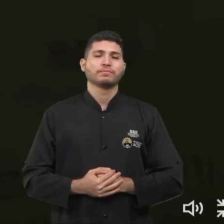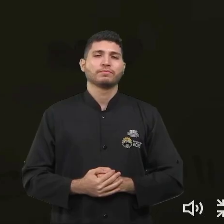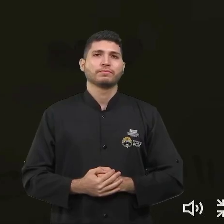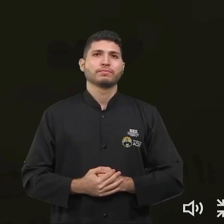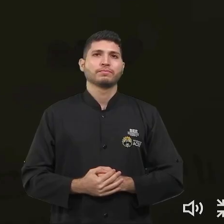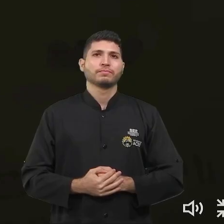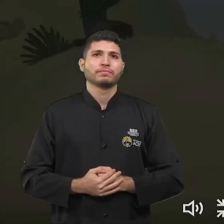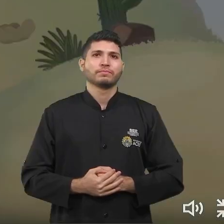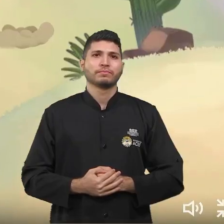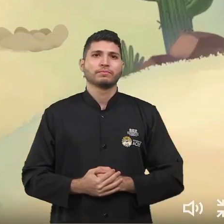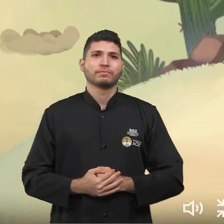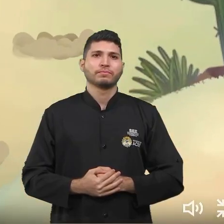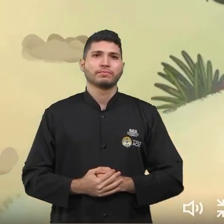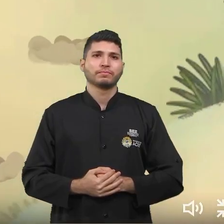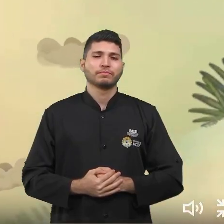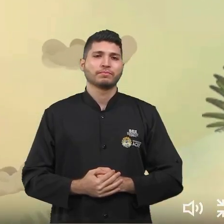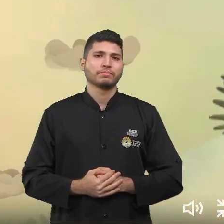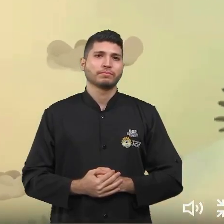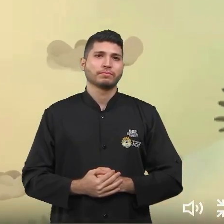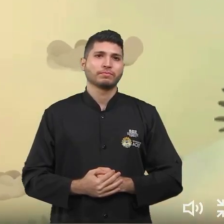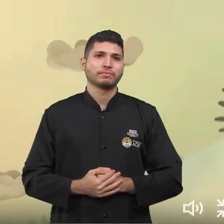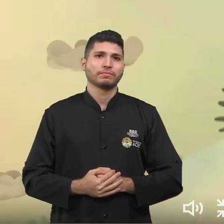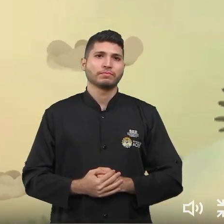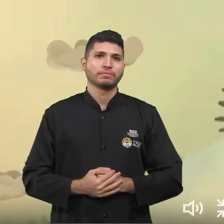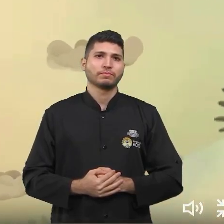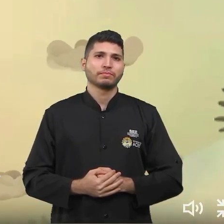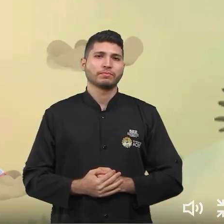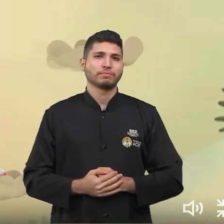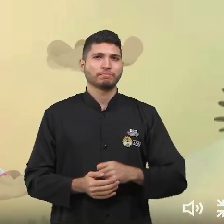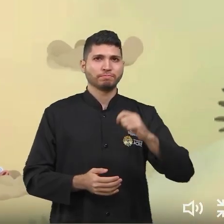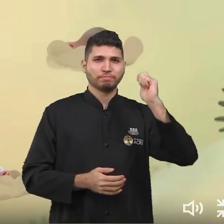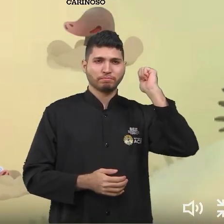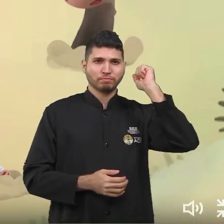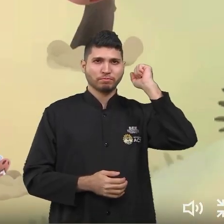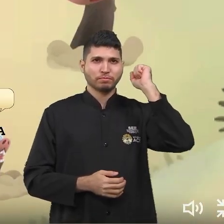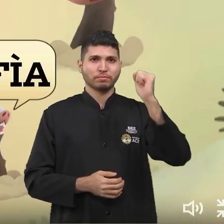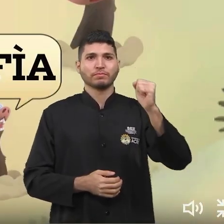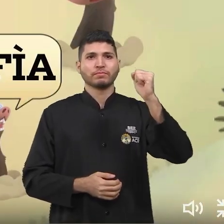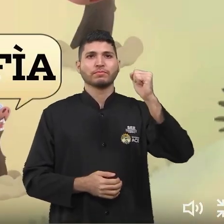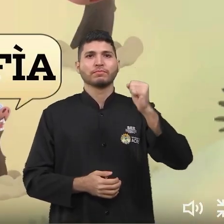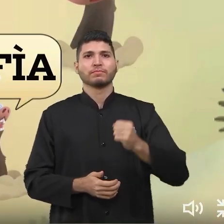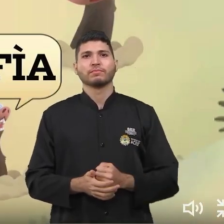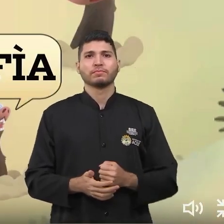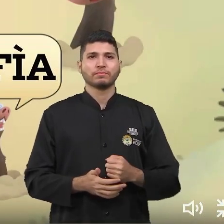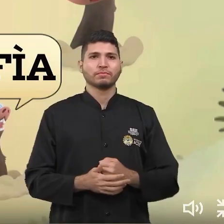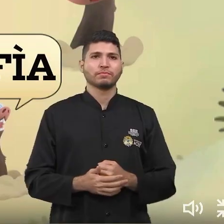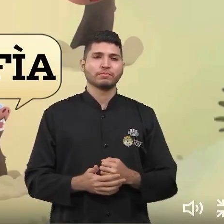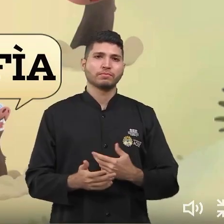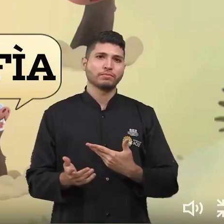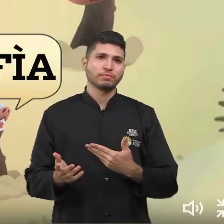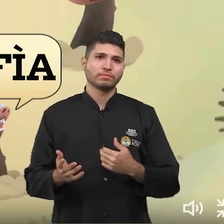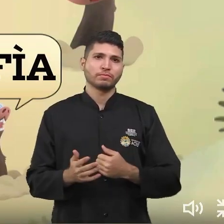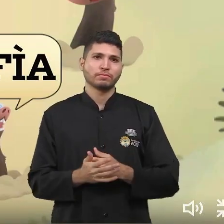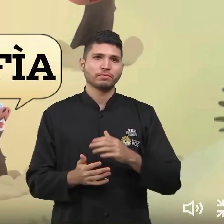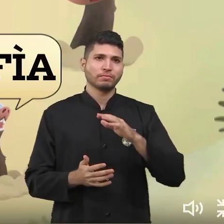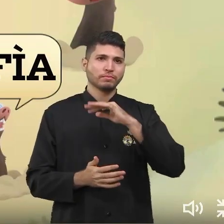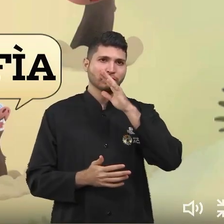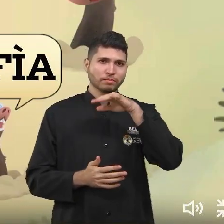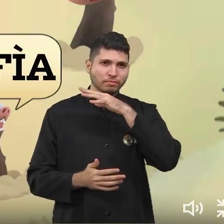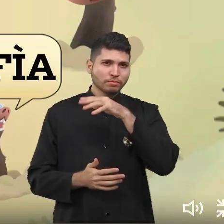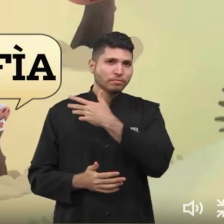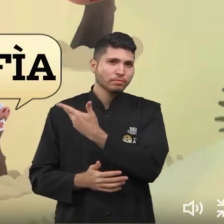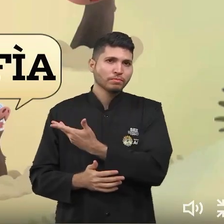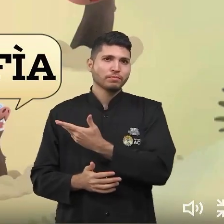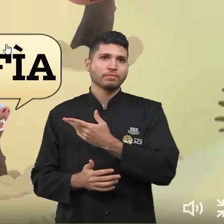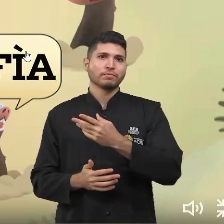Substantivo, e vamos iniciar. Vou pelos topos que são substantivo, ou seja, o carinhoso é um substantivo? Não, é